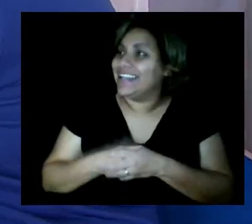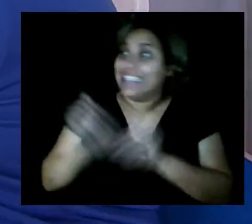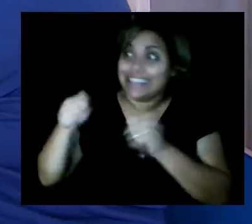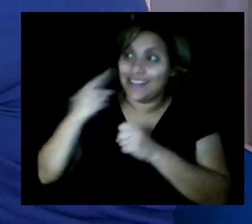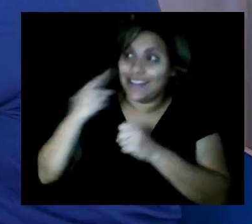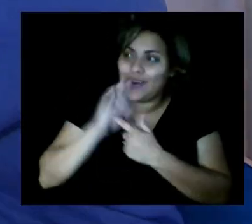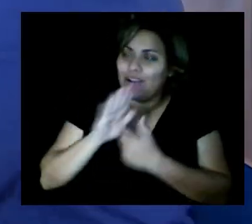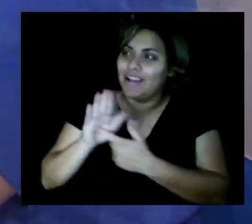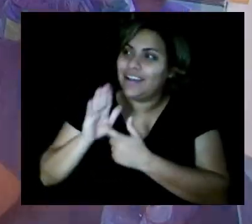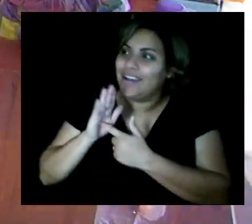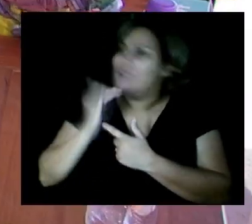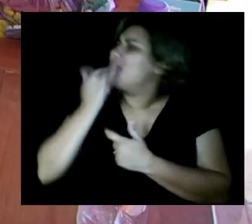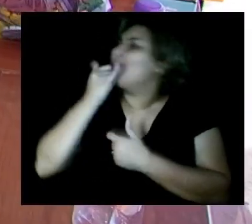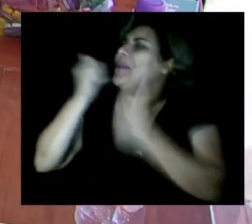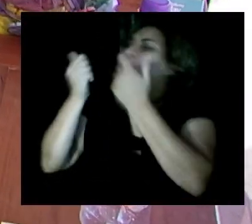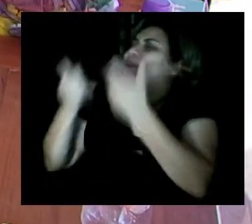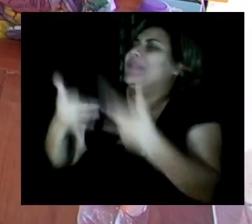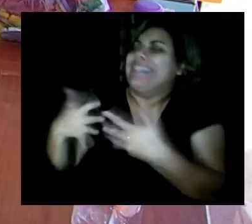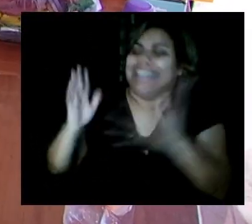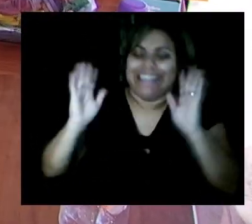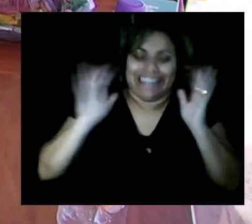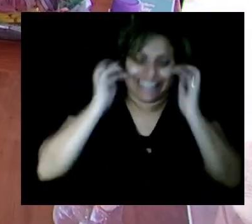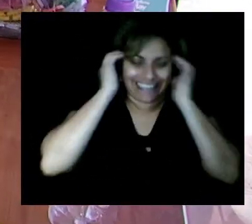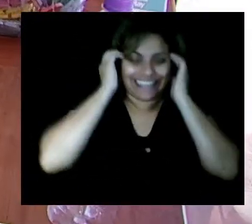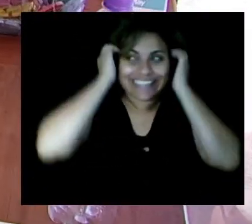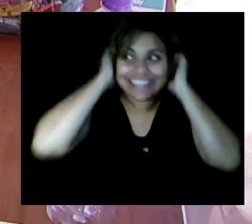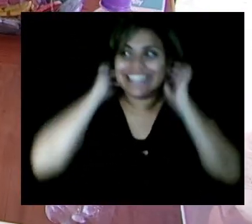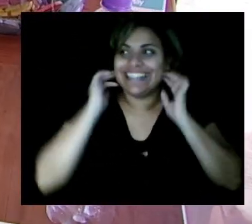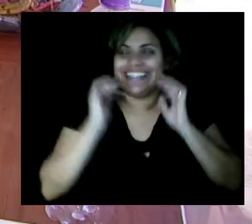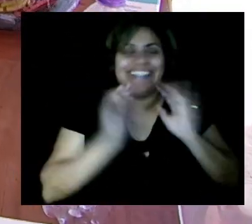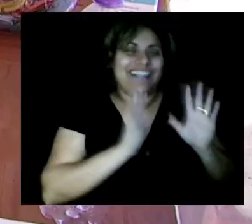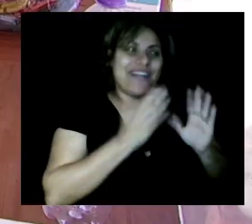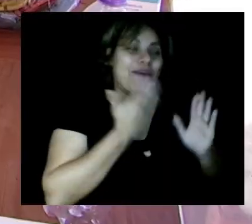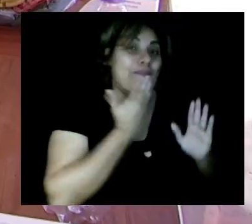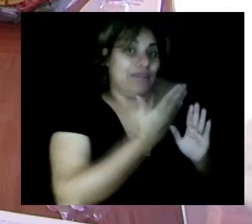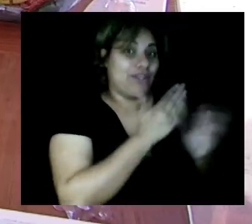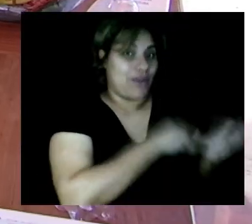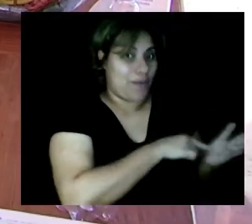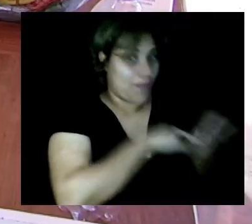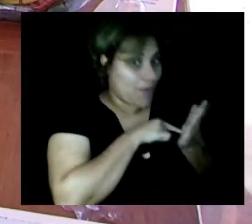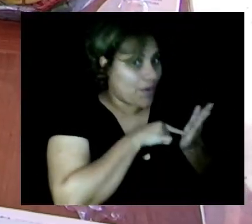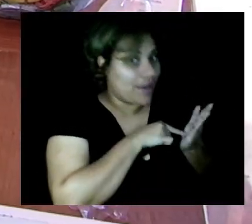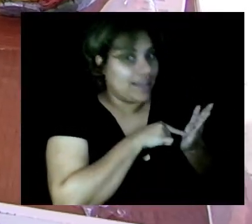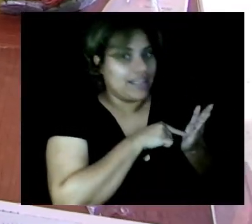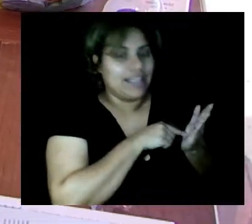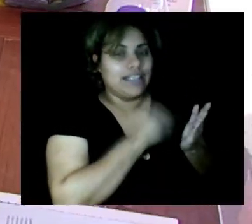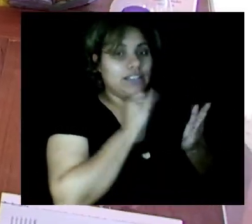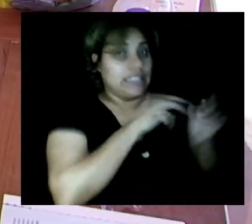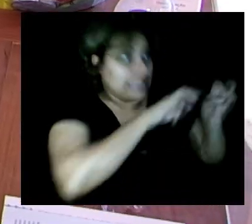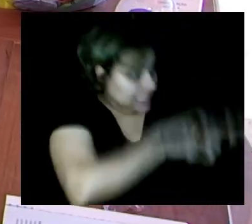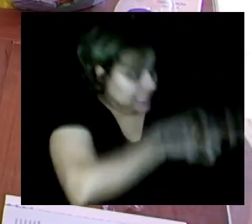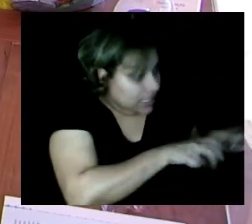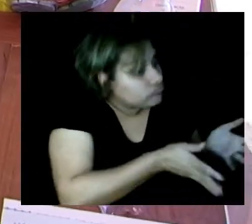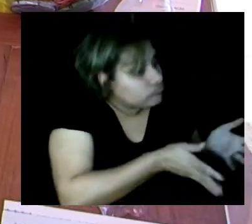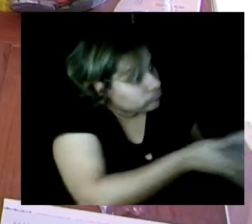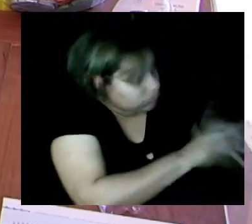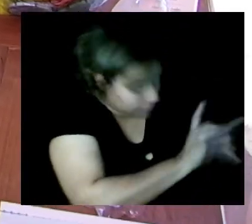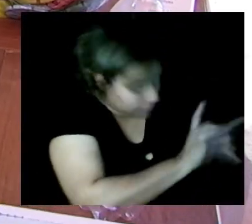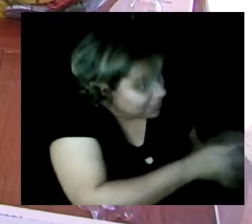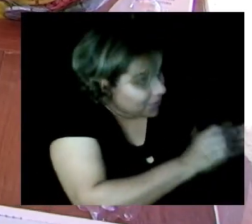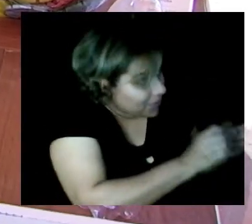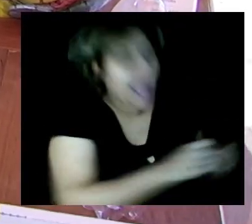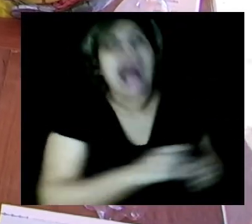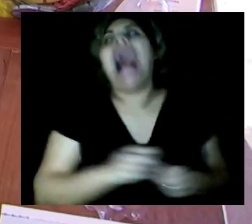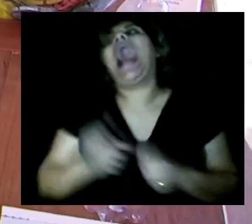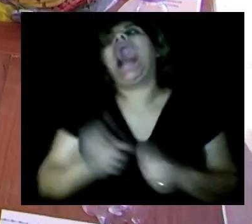sei. Não, eu pedi pra você mostrar um pouquinho, sentadinho lá com o Victor, como é que vocês jogam. Ah, tá.